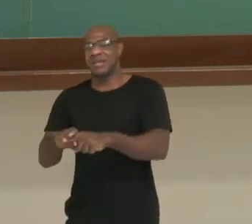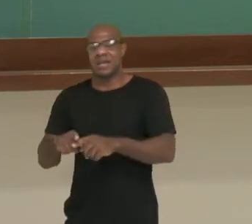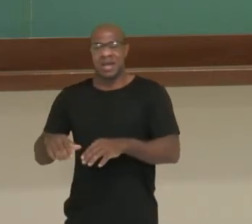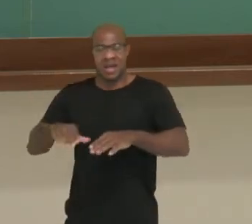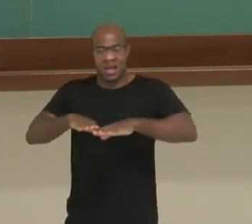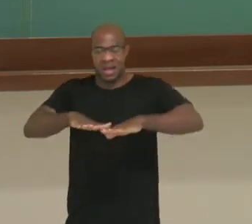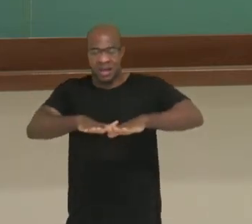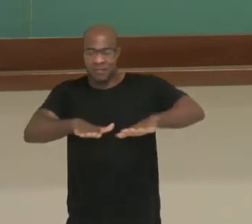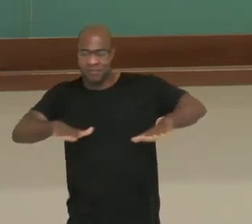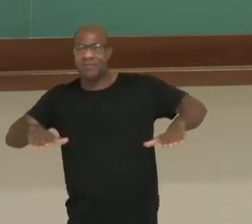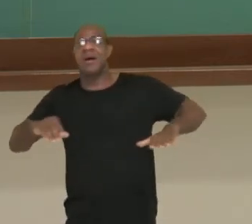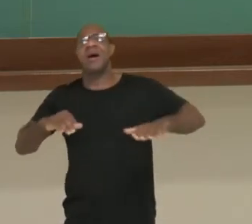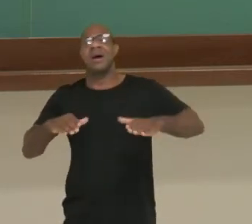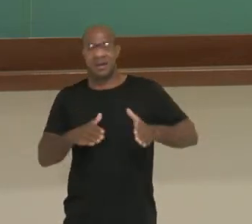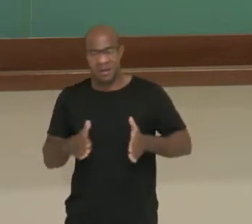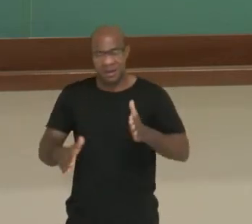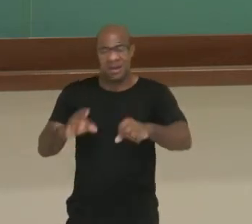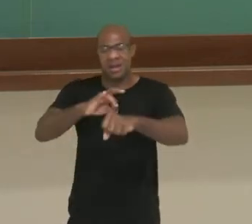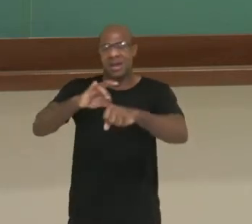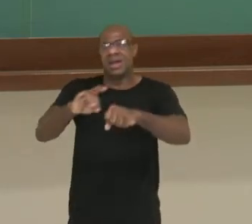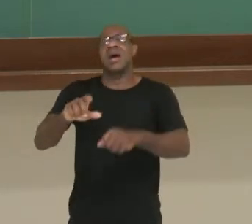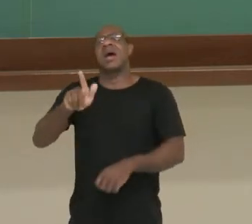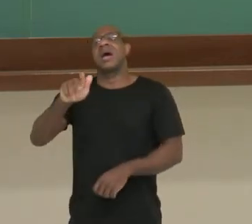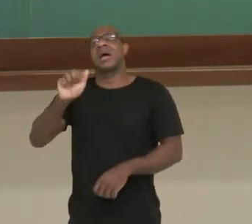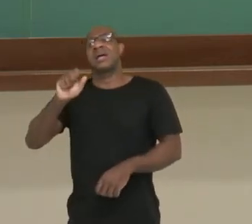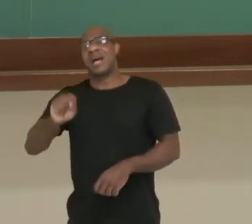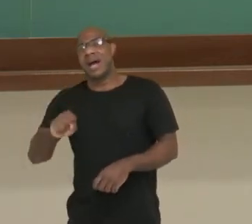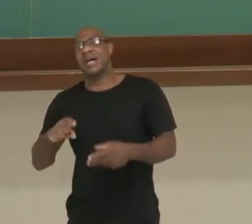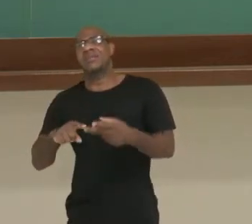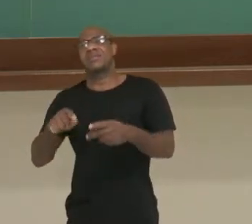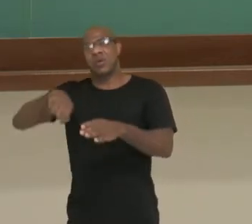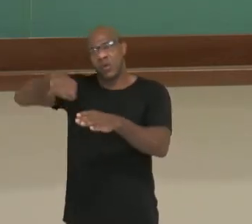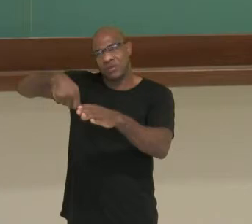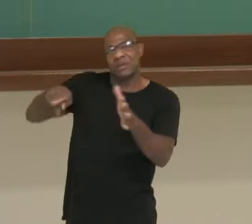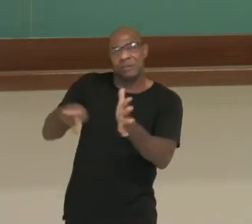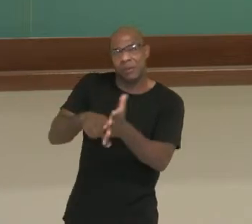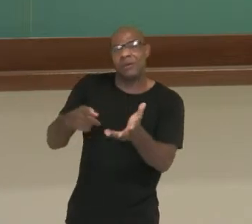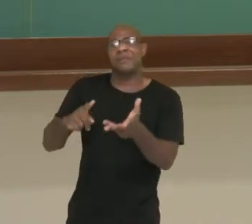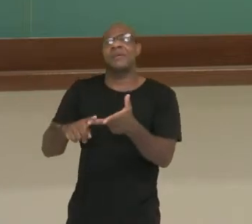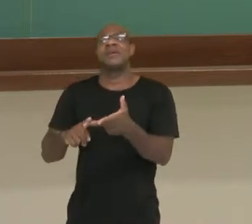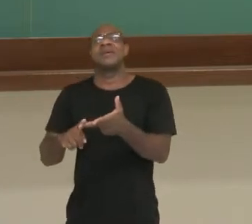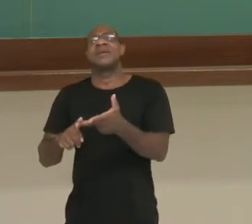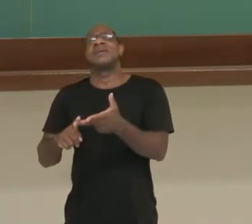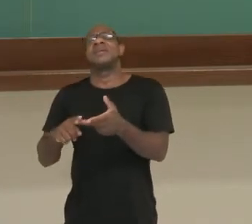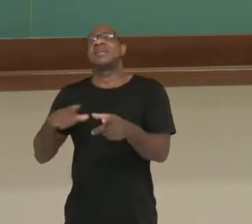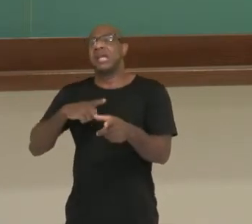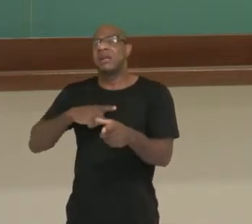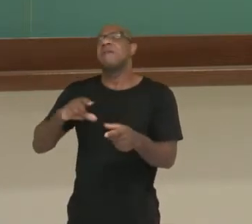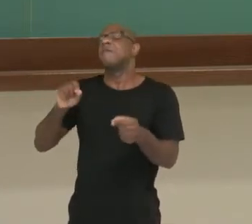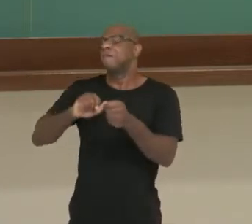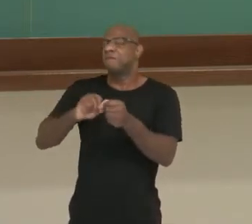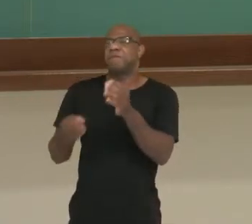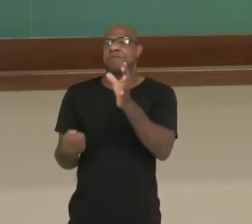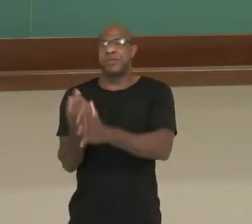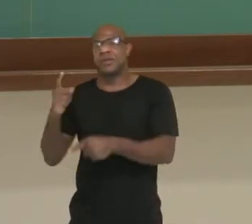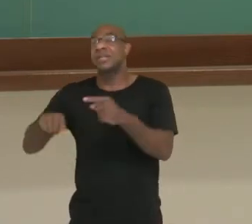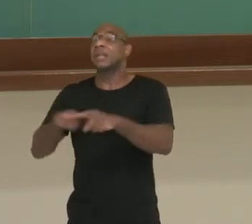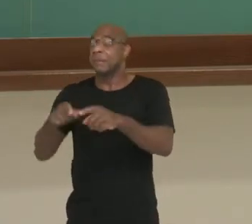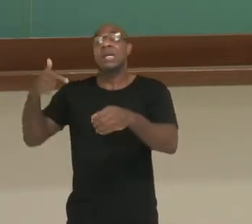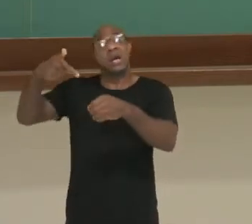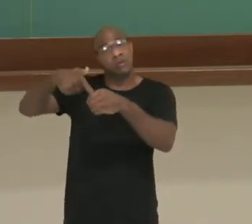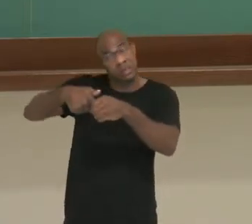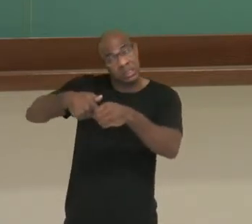parafina, o gás de cozinha, o GLP, gás liquefeito de petróleo, aonde temos também a gasolina, óleo